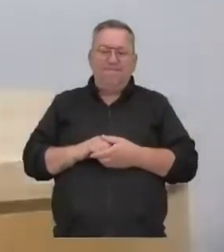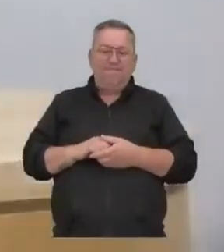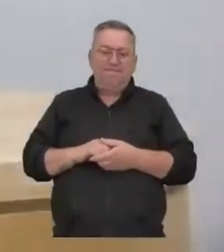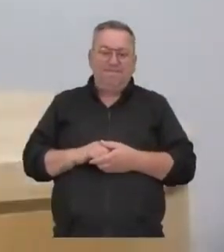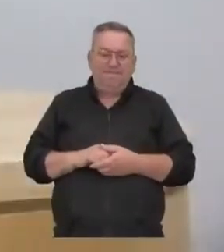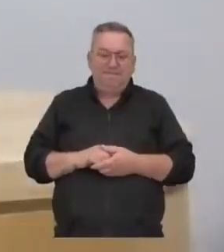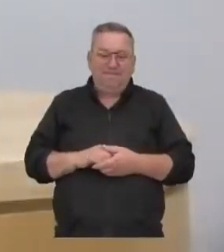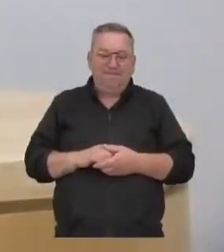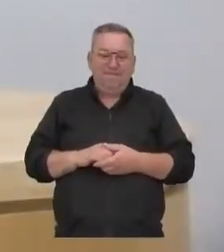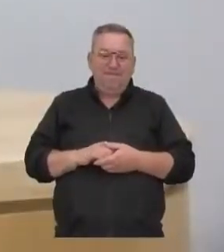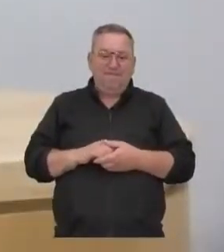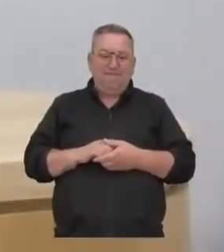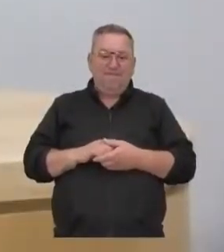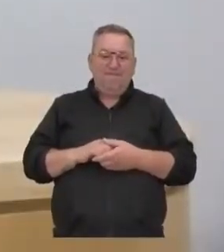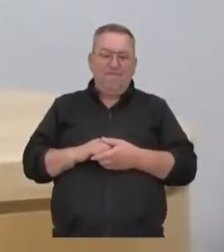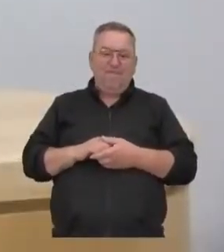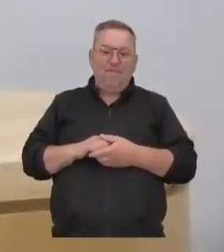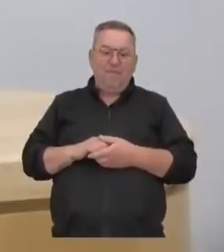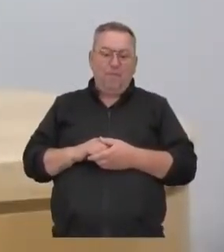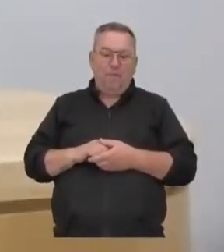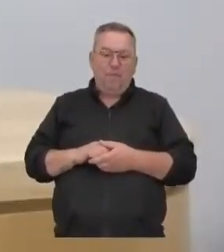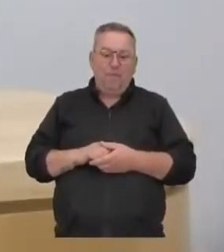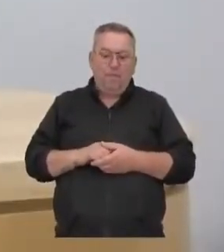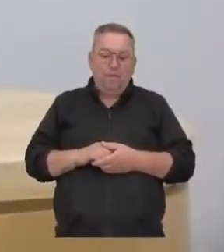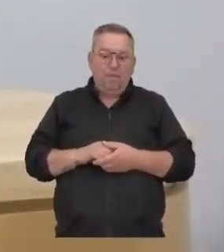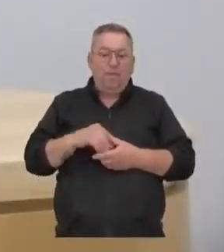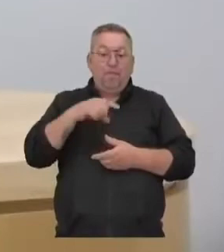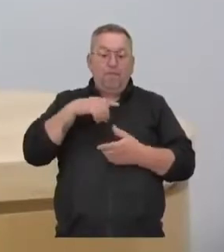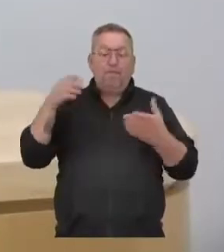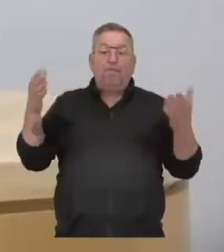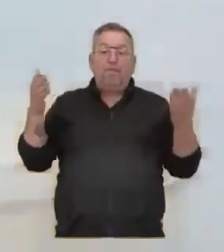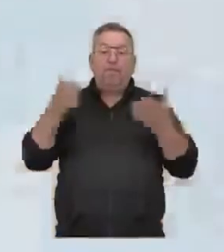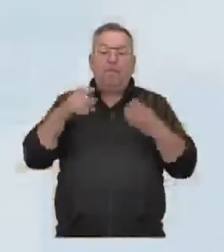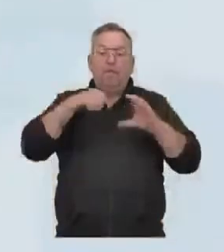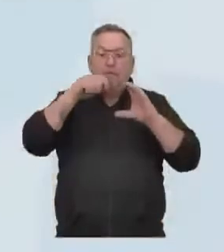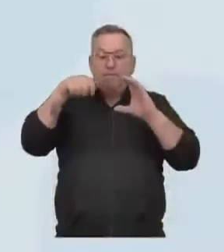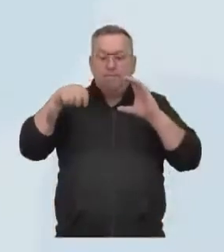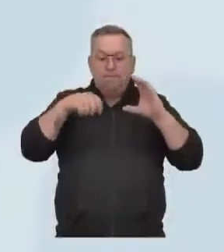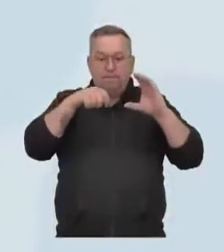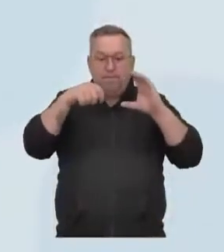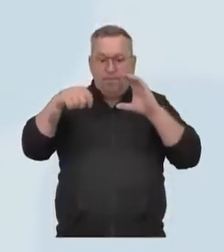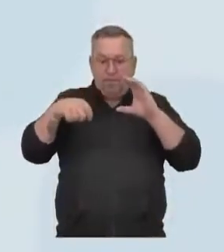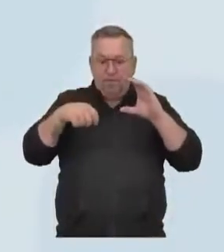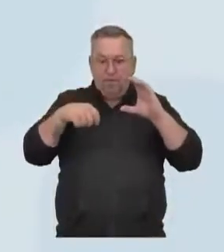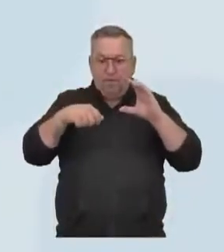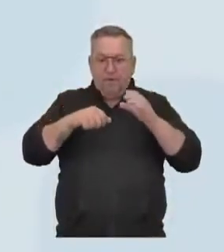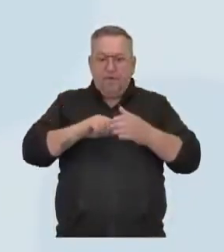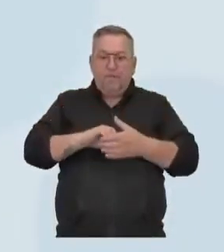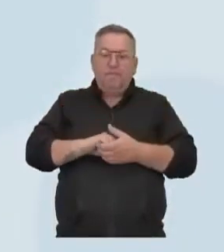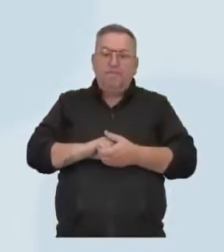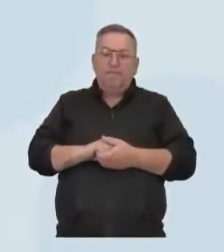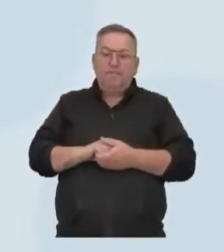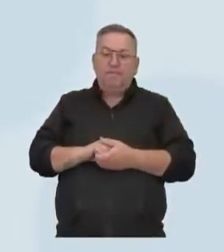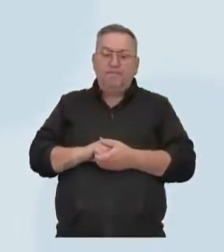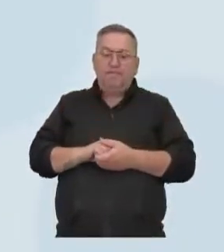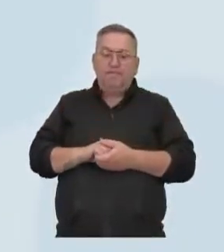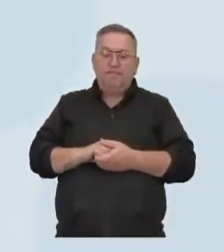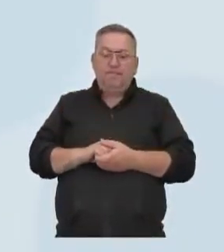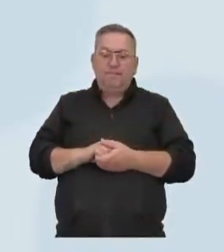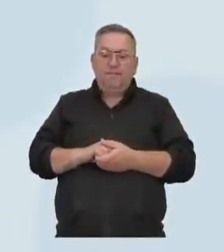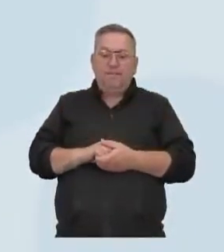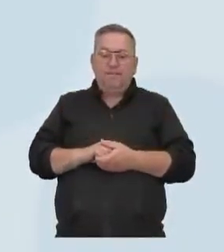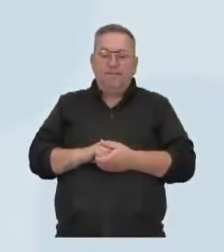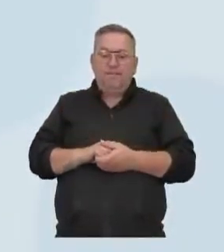respeite o outro. Vamos lá. A gente tem agora um videozinho. Pode colocar um videozinho para eles.